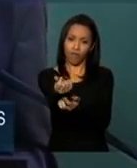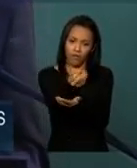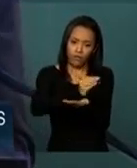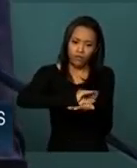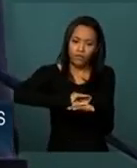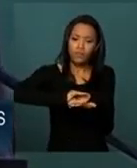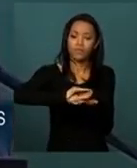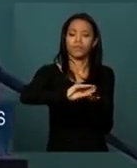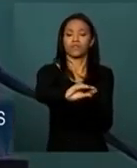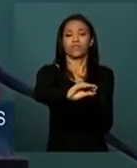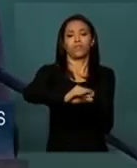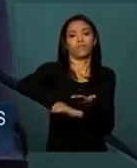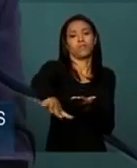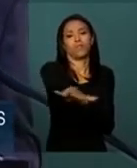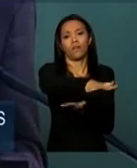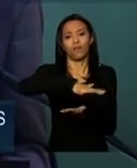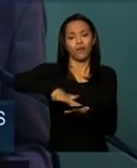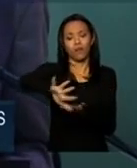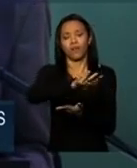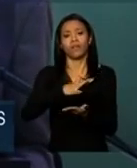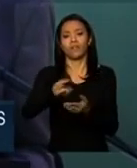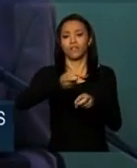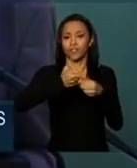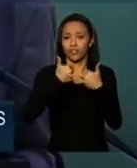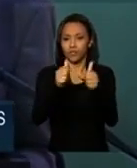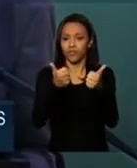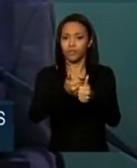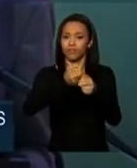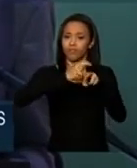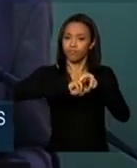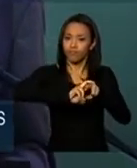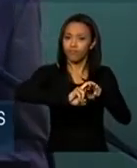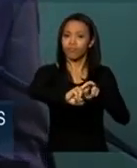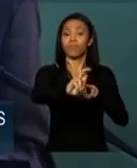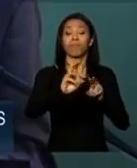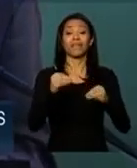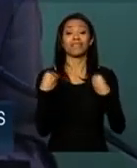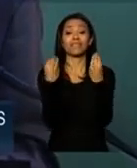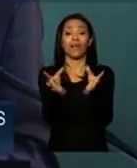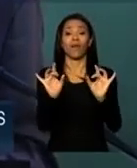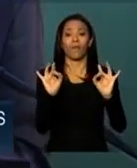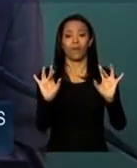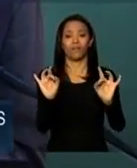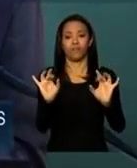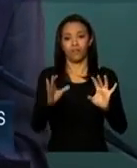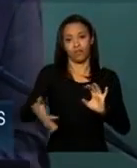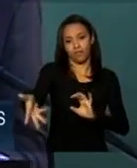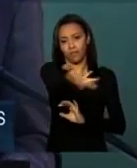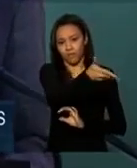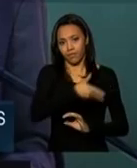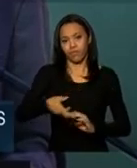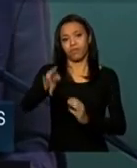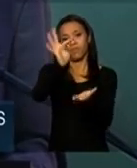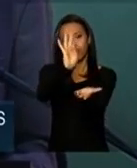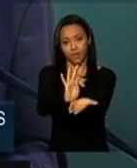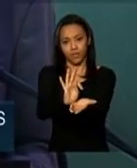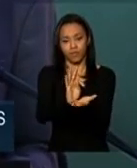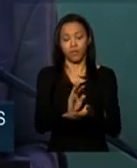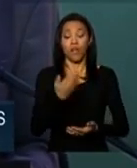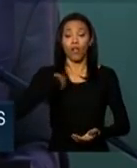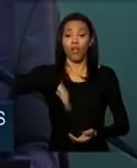em infraestrutura de transporte público de qualidade para Teresina. Nós temos